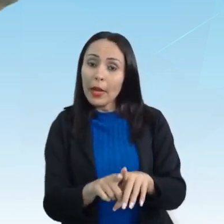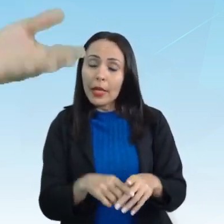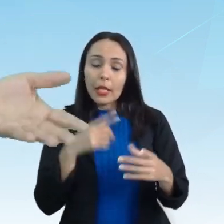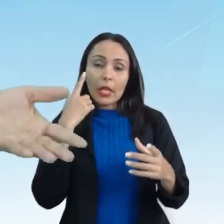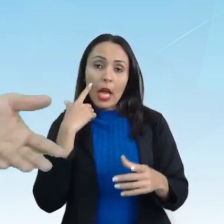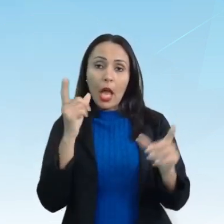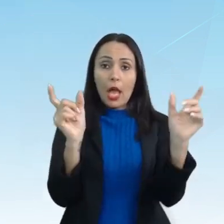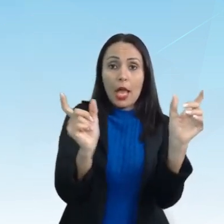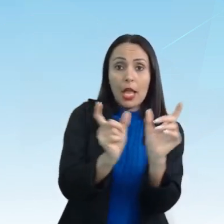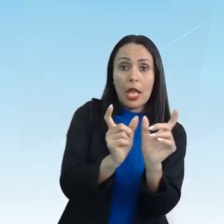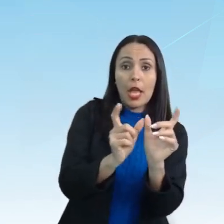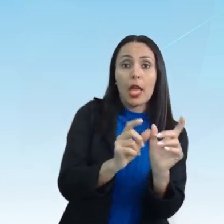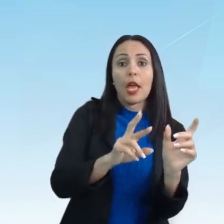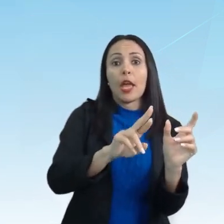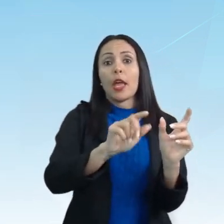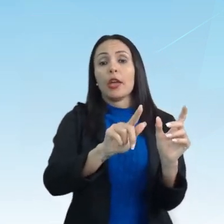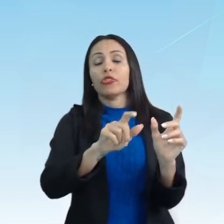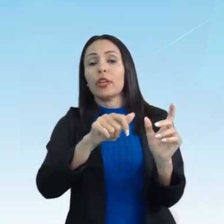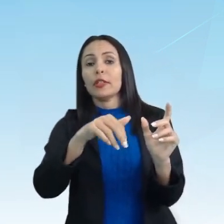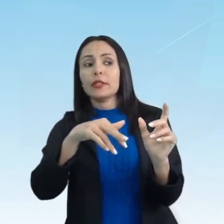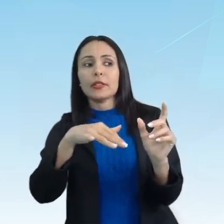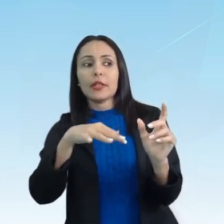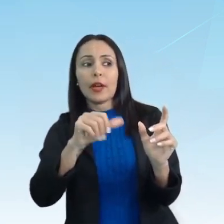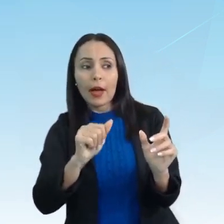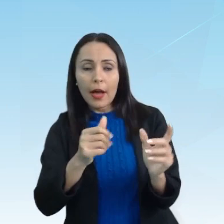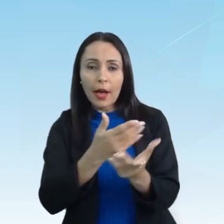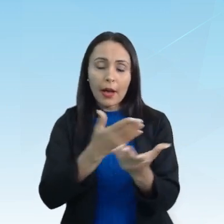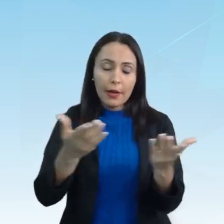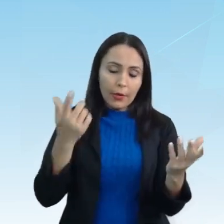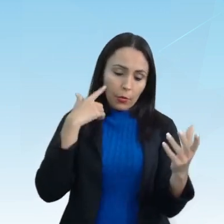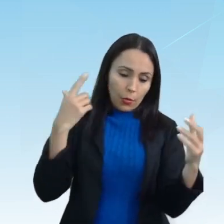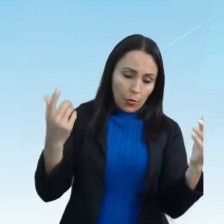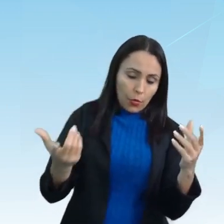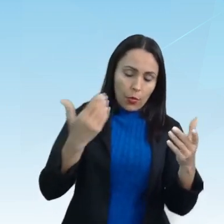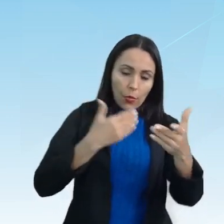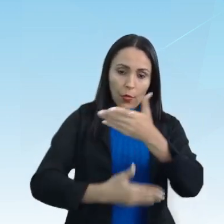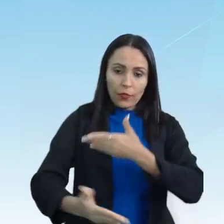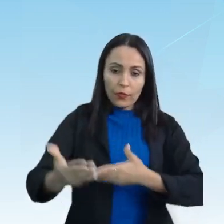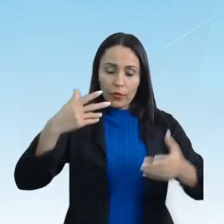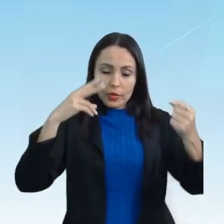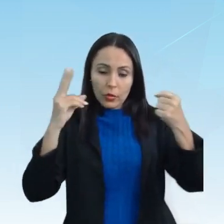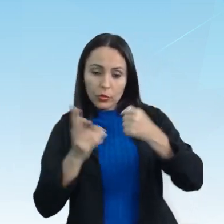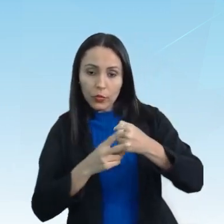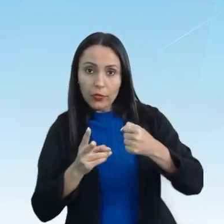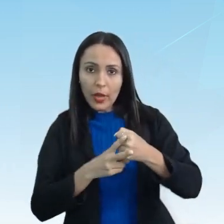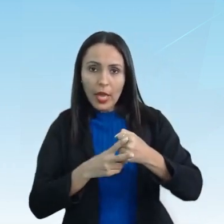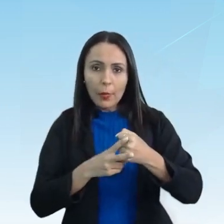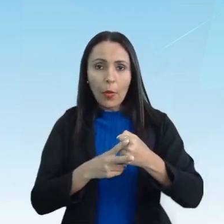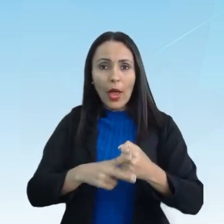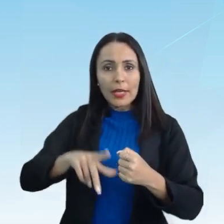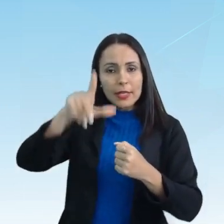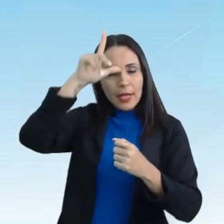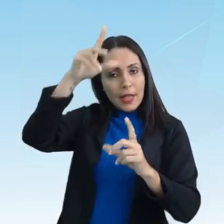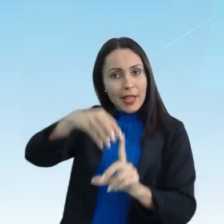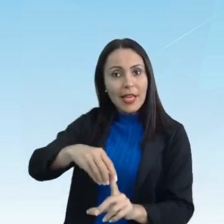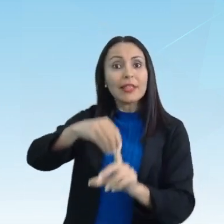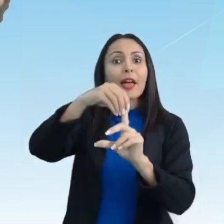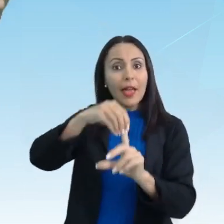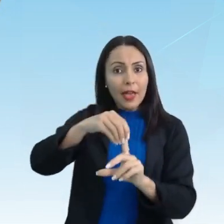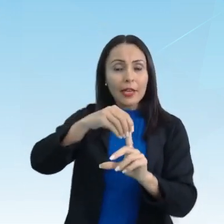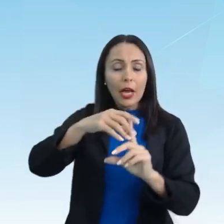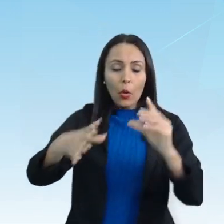regência verbal, quando nós falamos neste assunto, a relação do verbo, o verbo que lidera, a relação